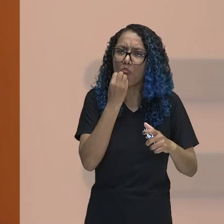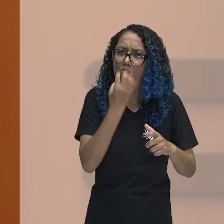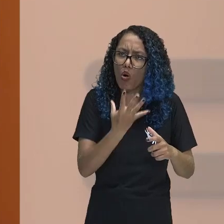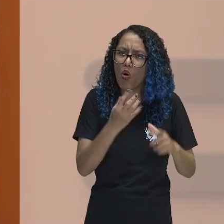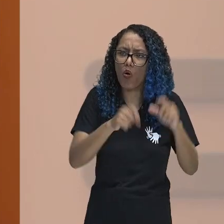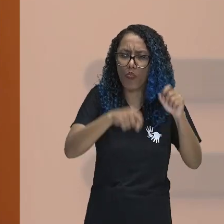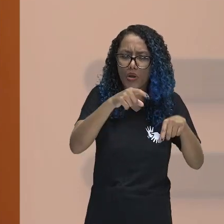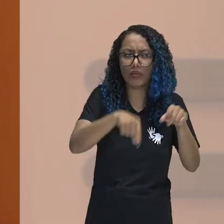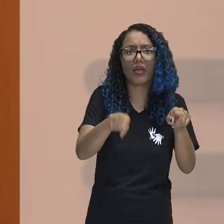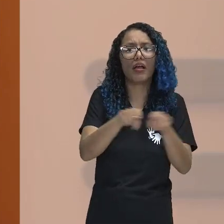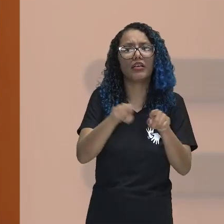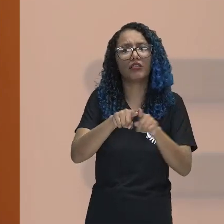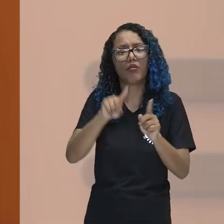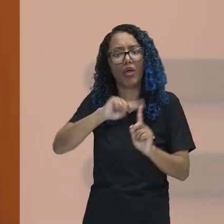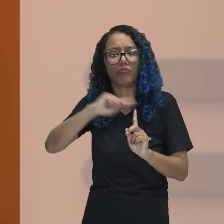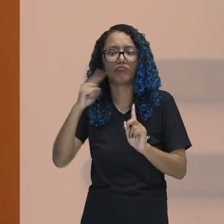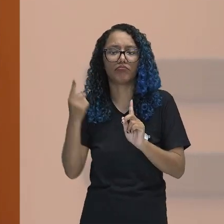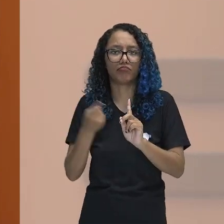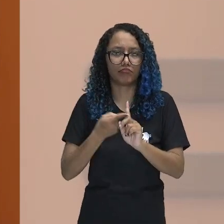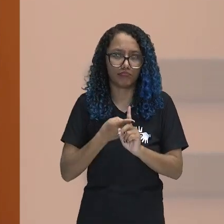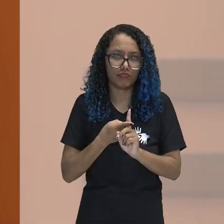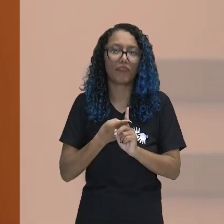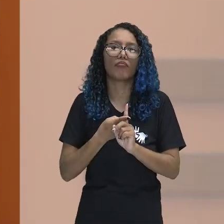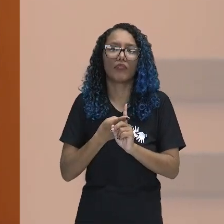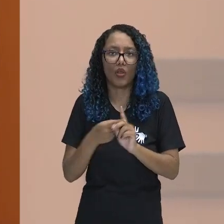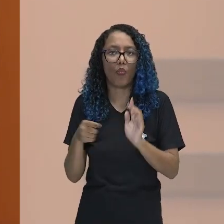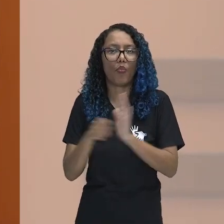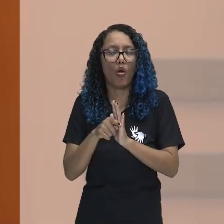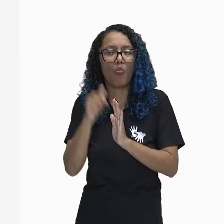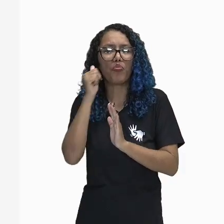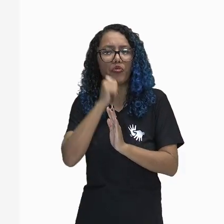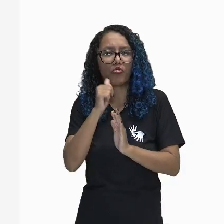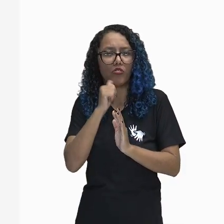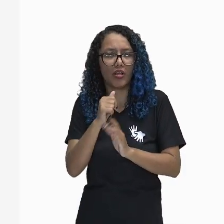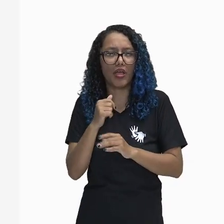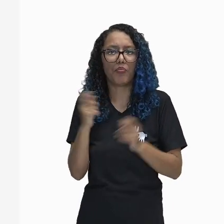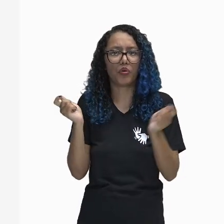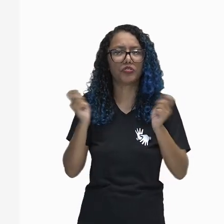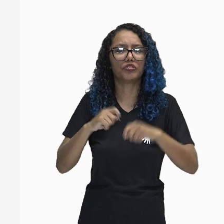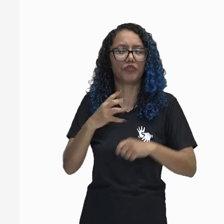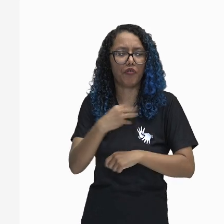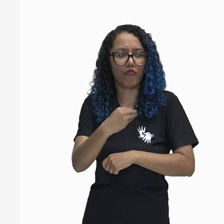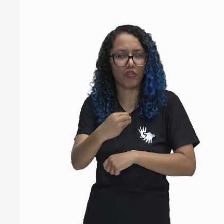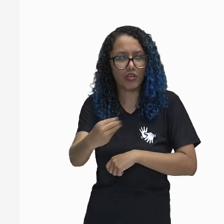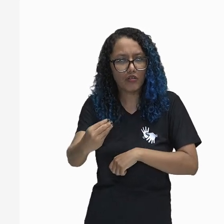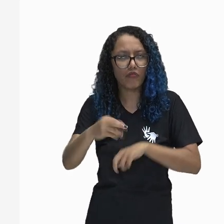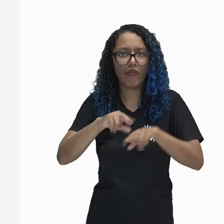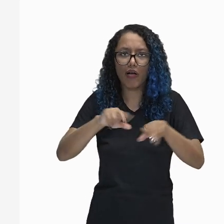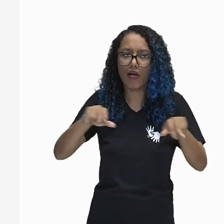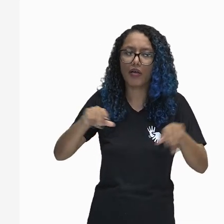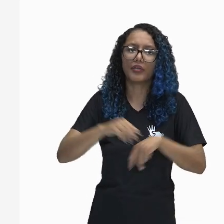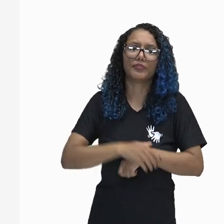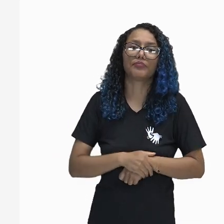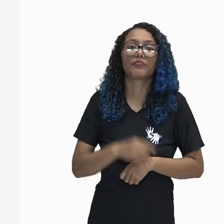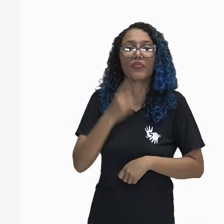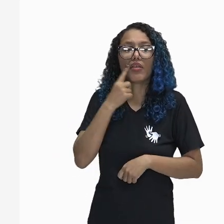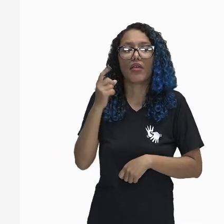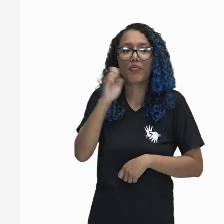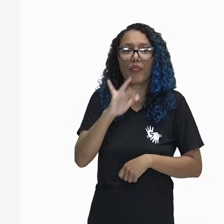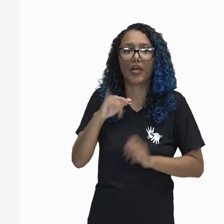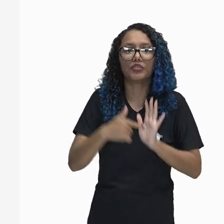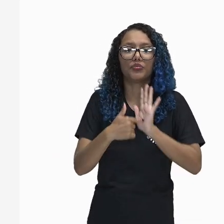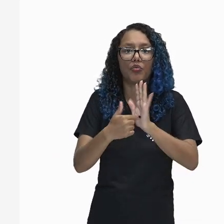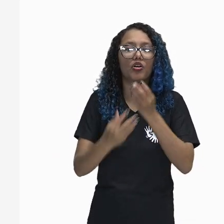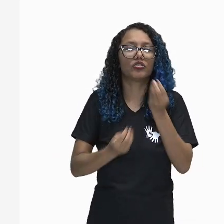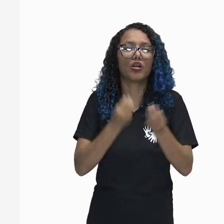de procriação mesmo. Por falar nisso, gente, eu trouxe para vocês aqui uma figura bastante interessante que representa